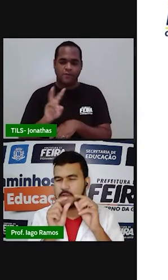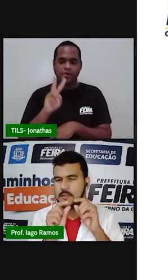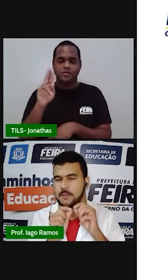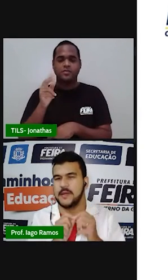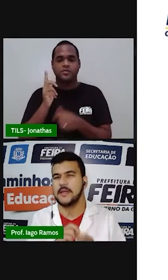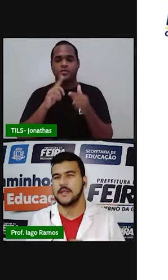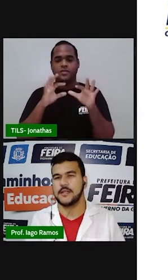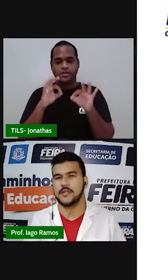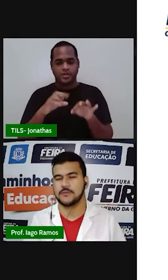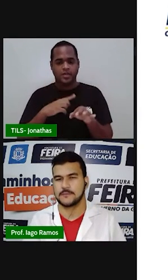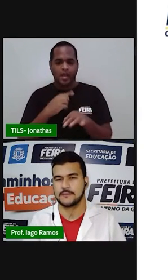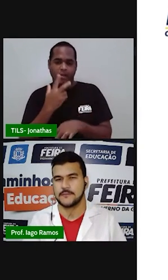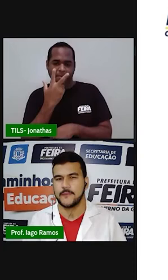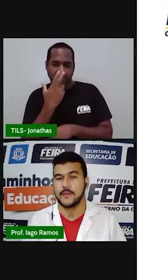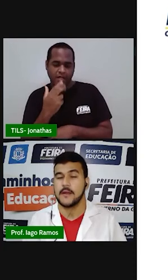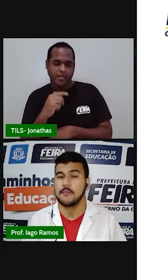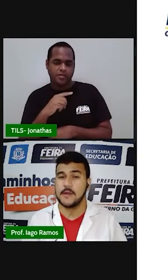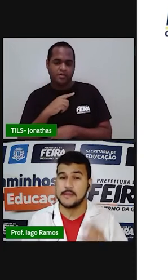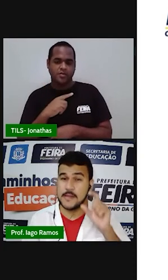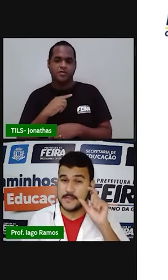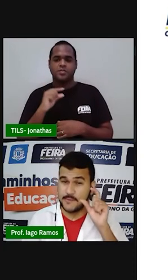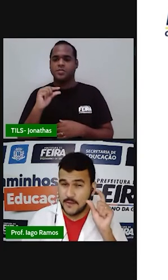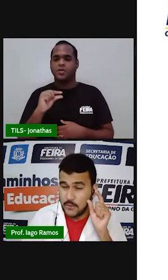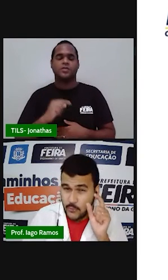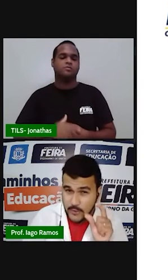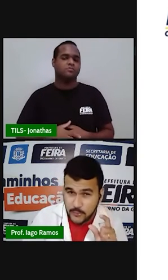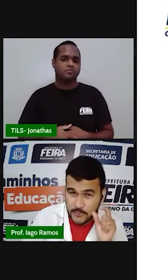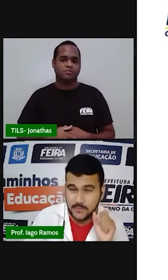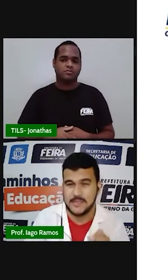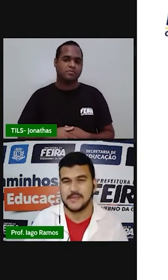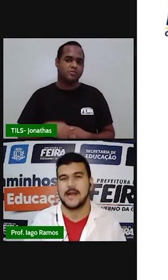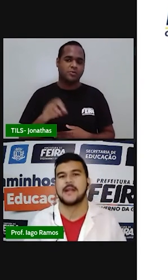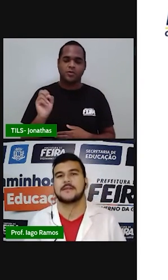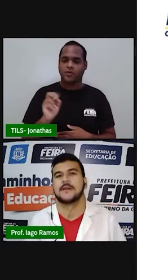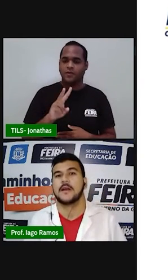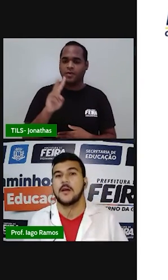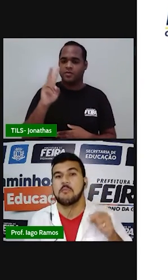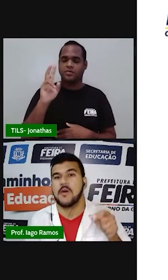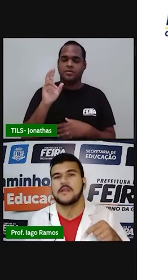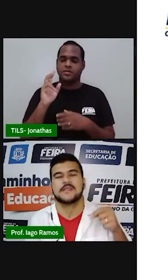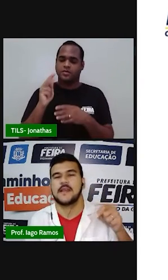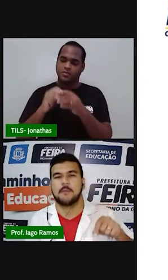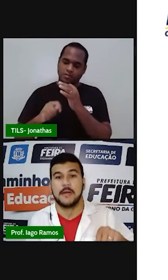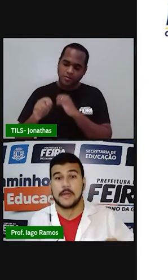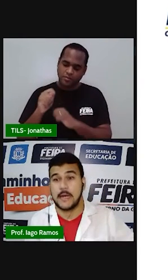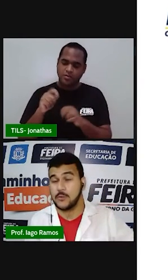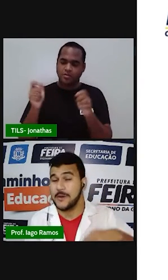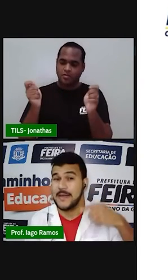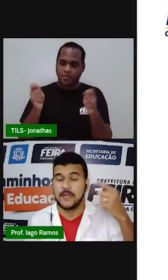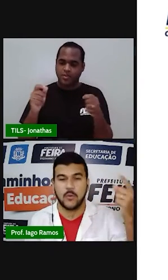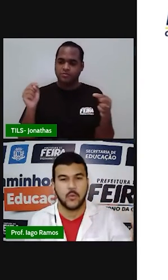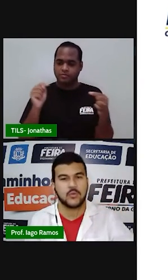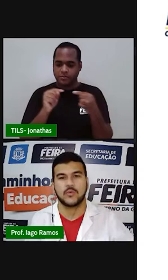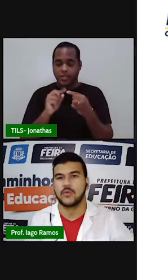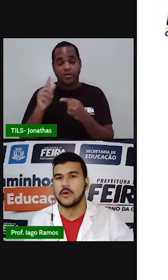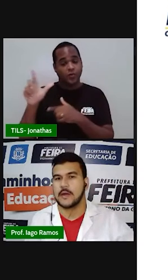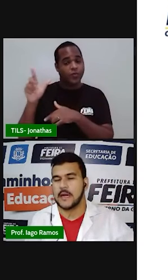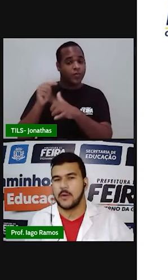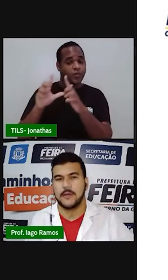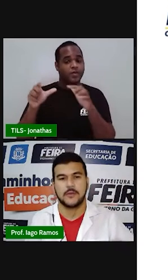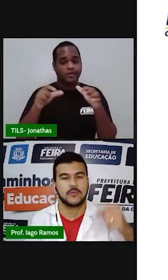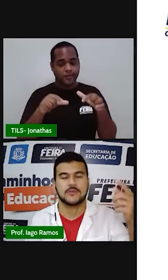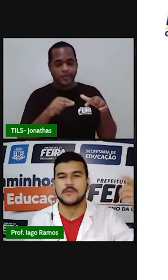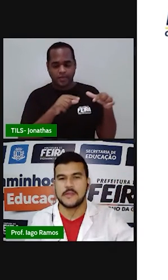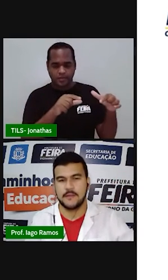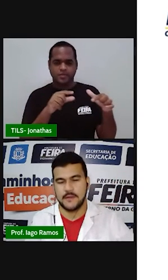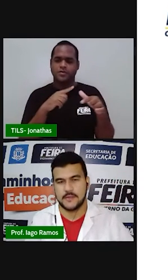valor seja pequenininho. Mas esse valor economizado pode ser aplicado em outro local,